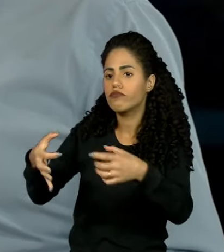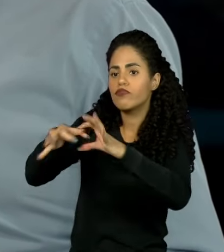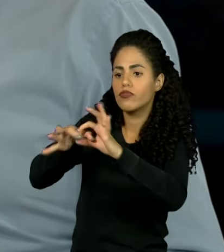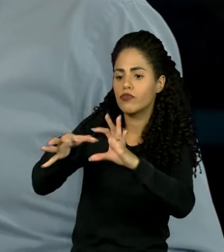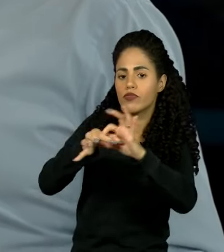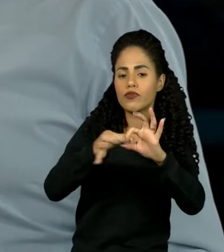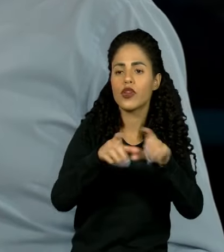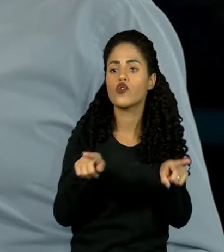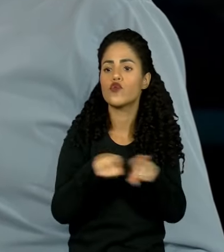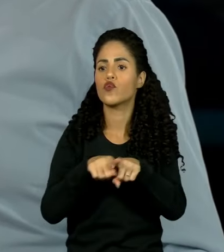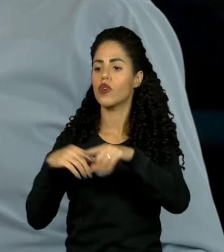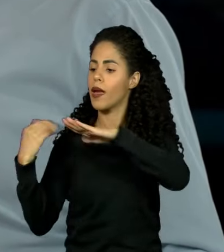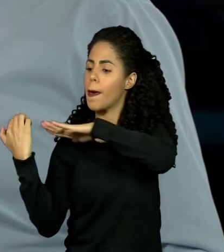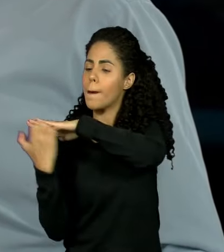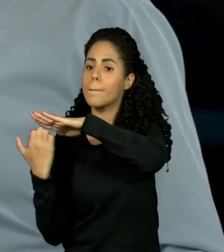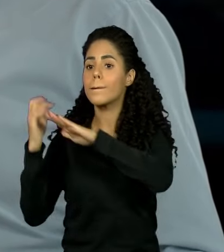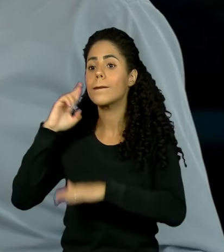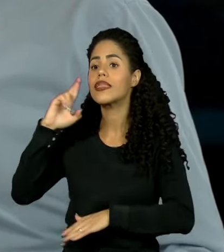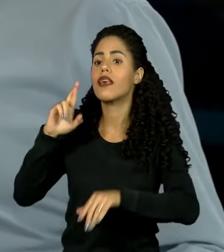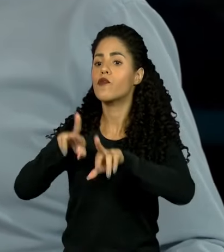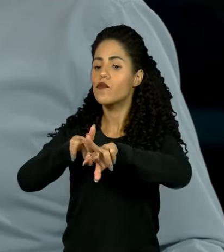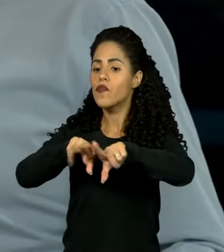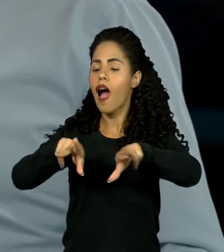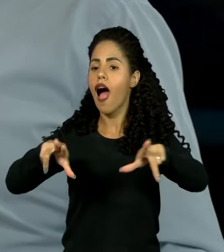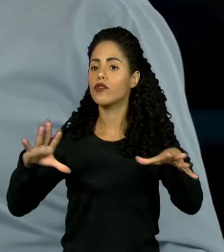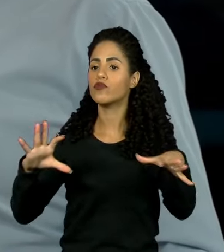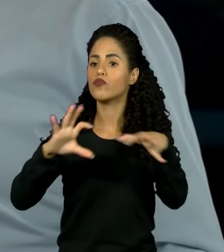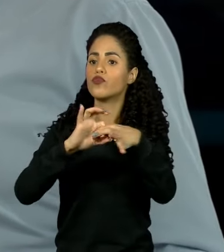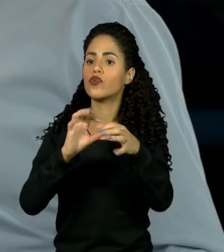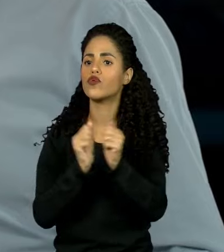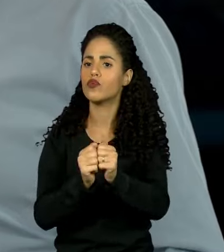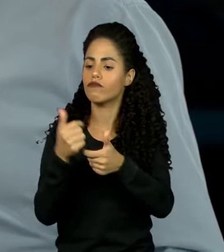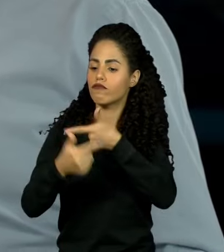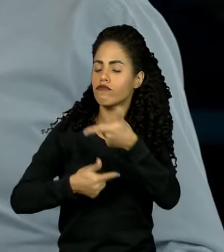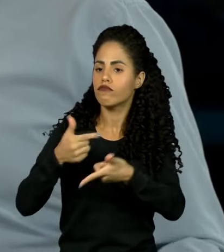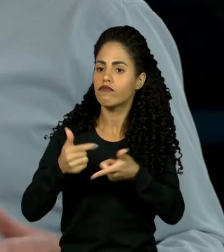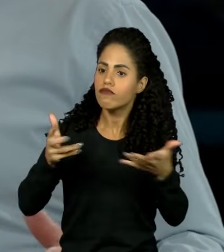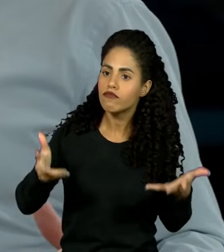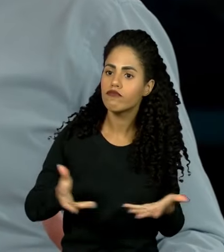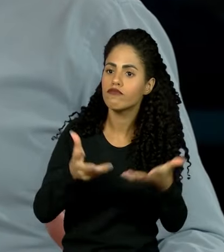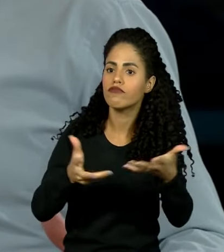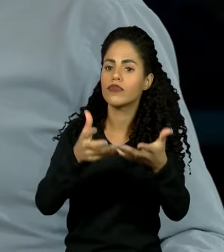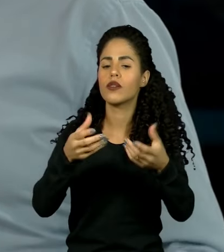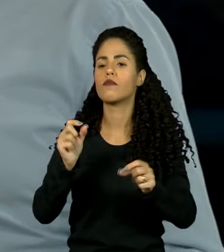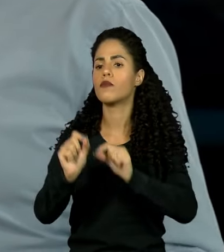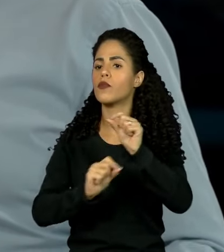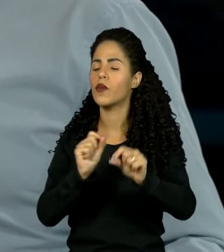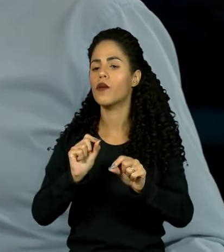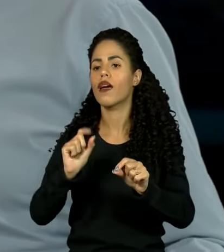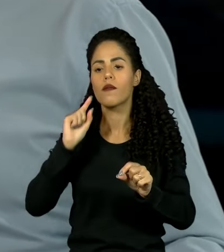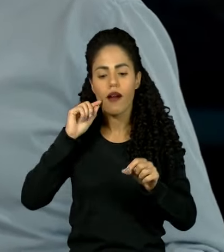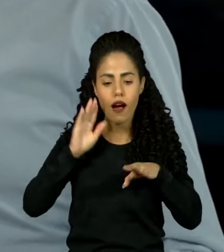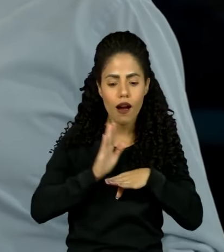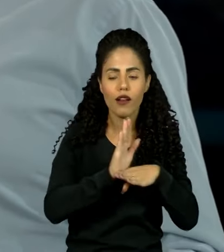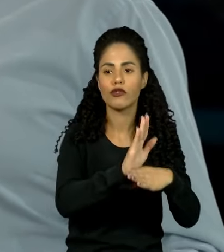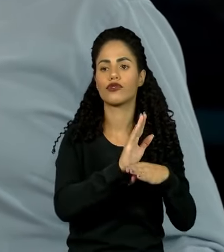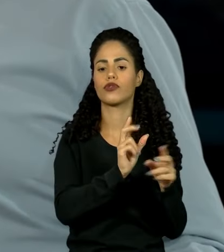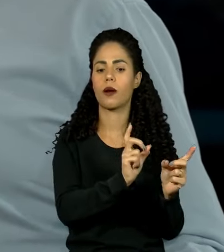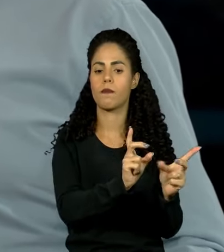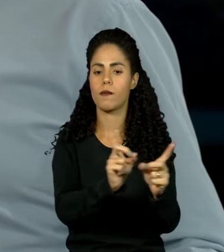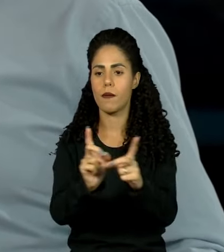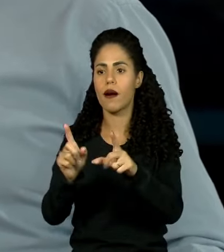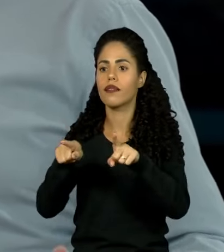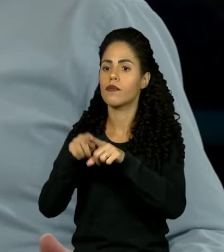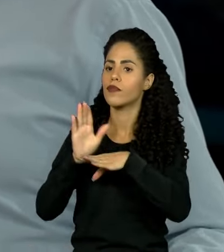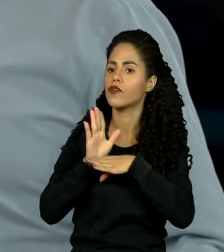empresários né que que se juntam para fazer um trabalho que em prol do Comércio em prol